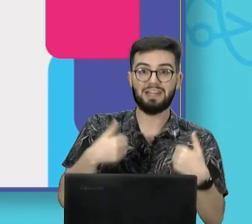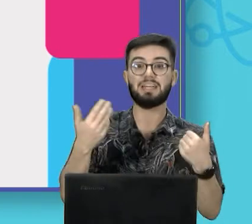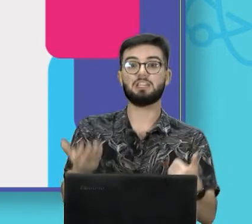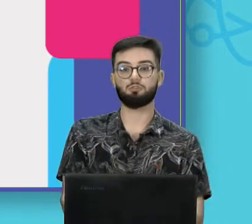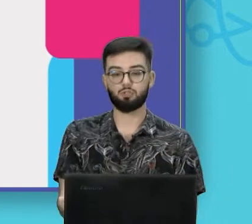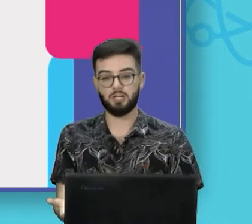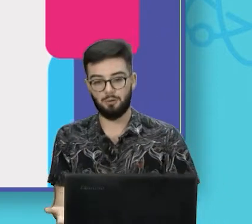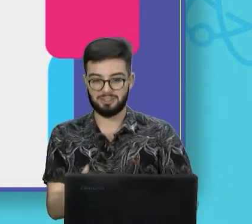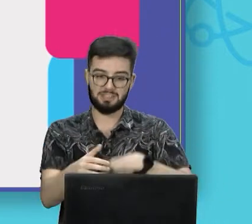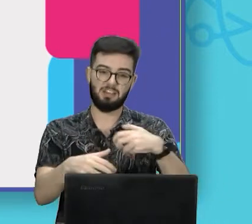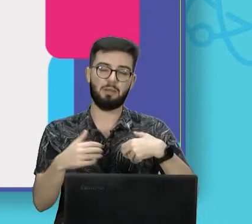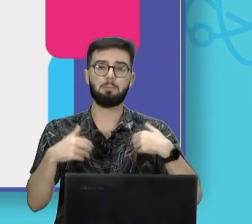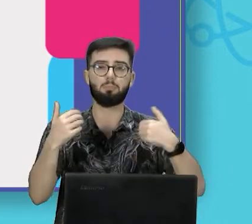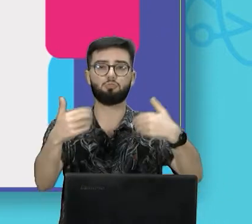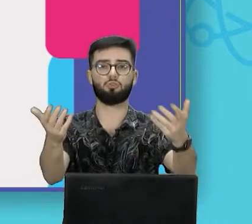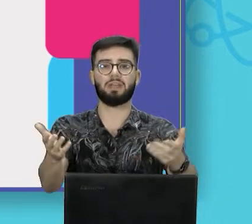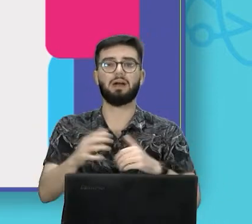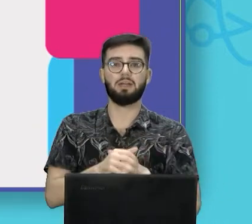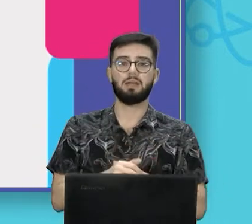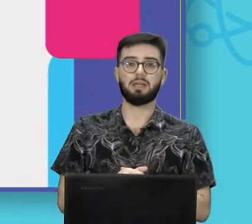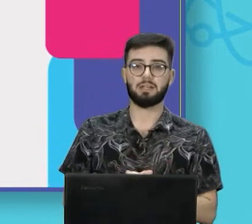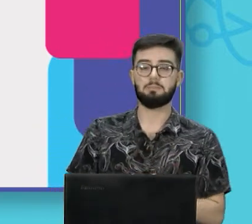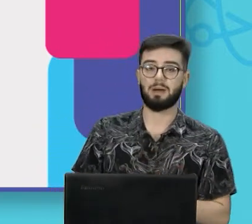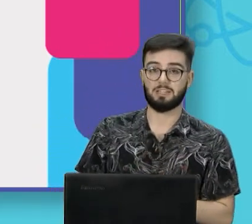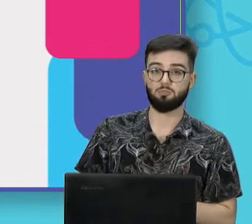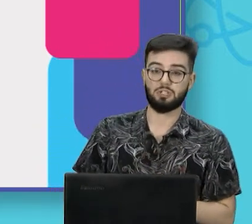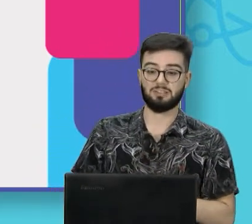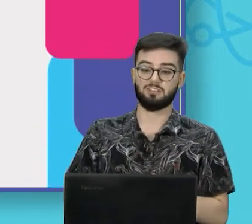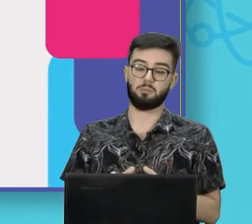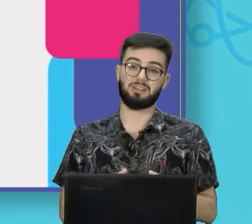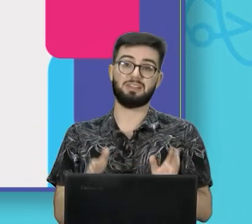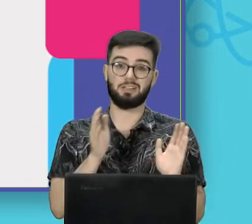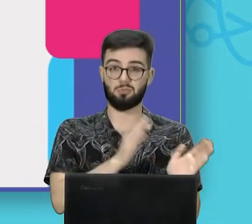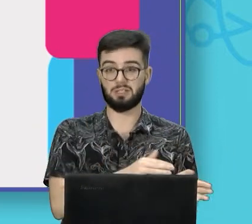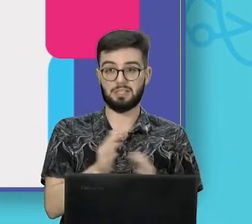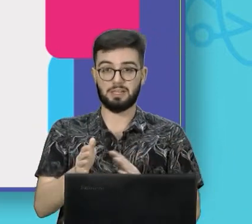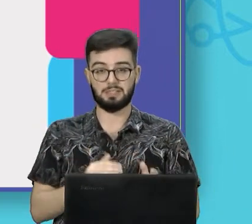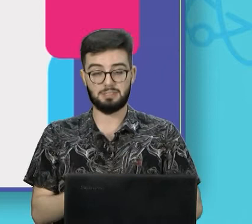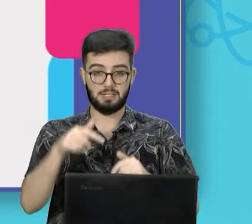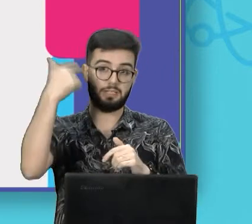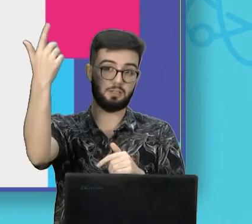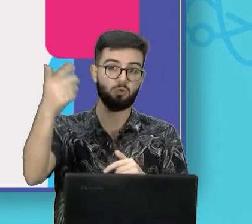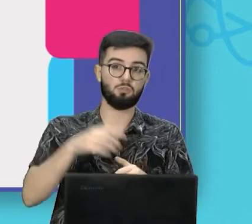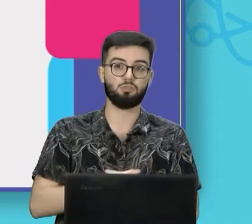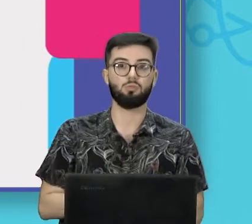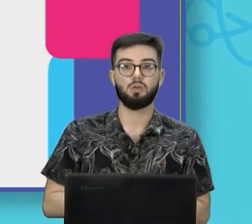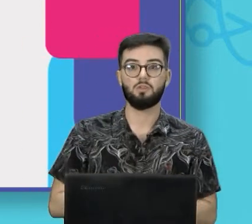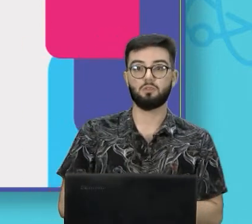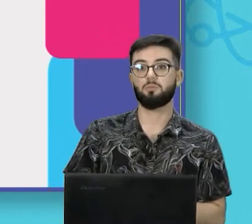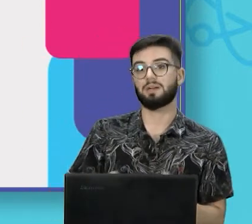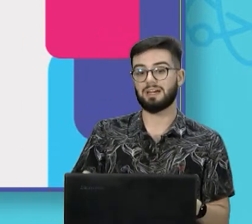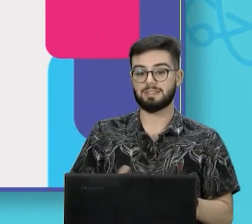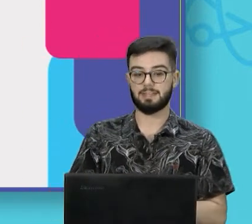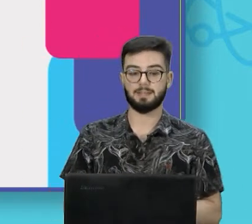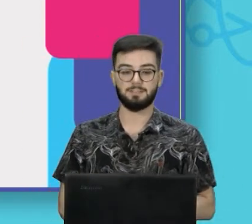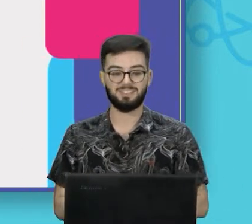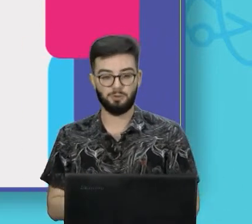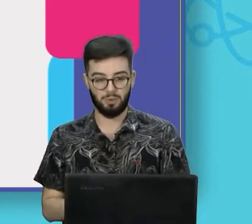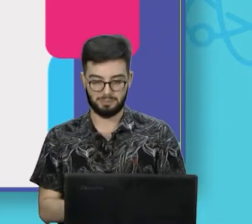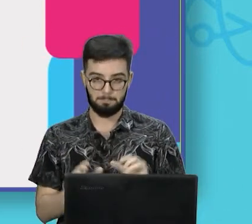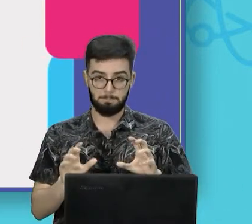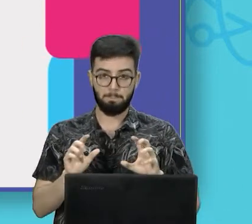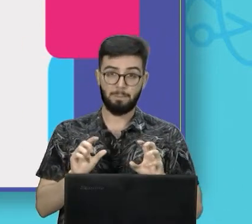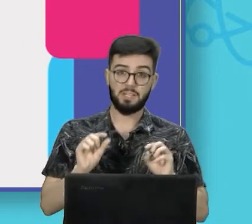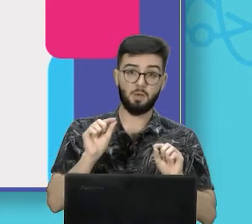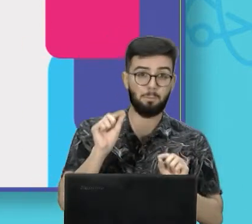Urbana Industrial é tanto que ele vai funcionar em grande parte a industrialização brasileira durante a década de 30 e direto o seu segundo mandato na